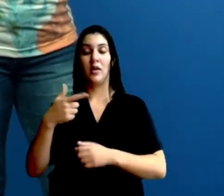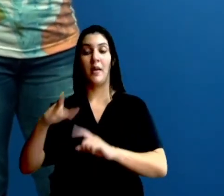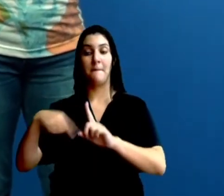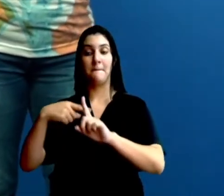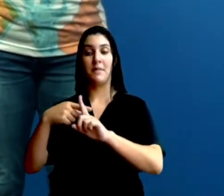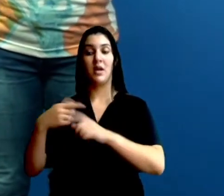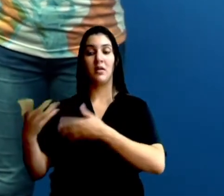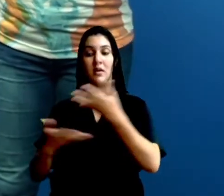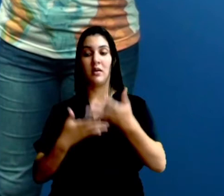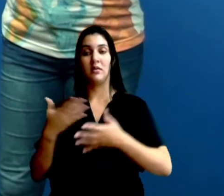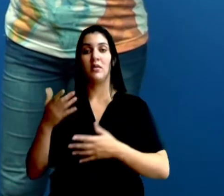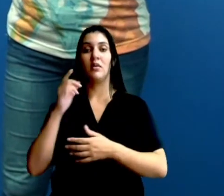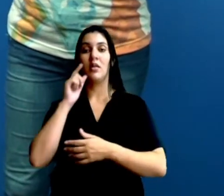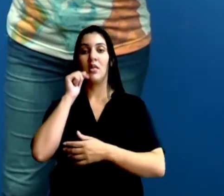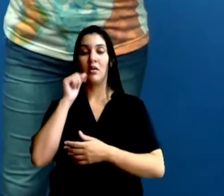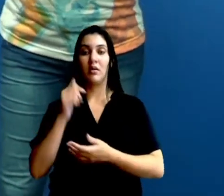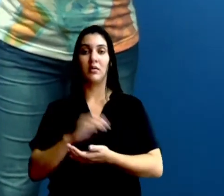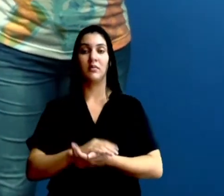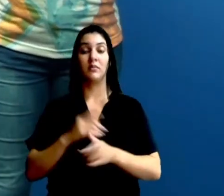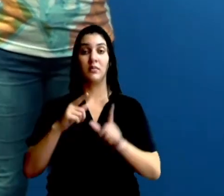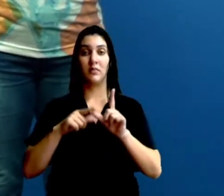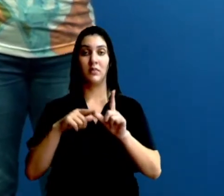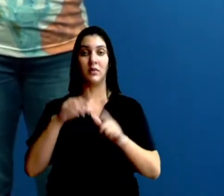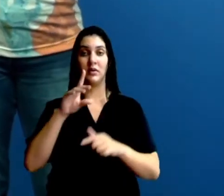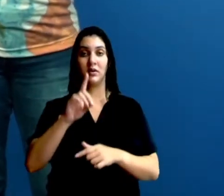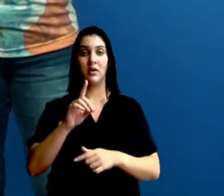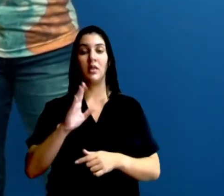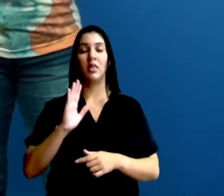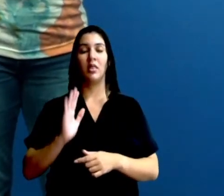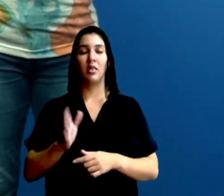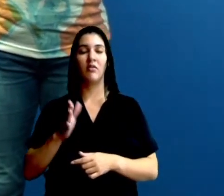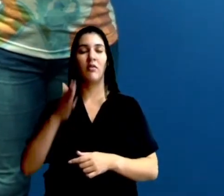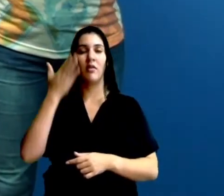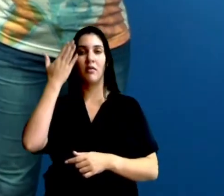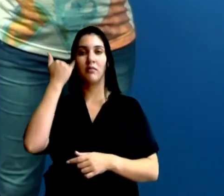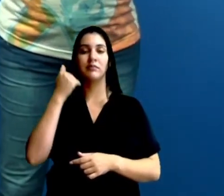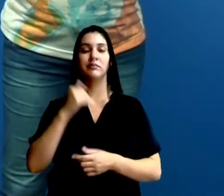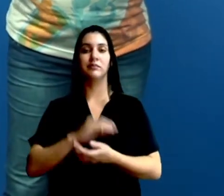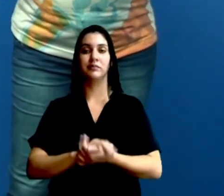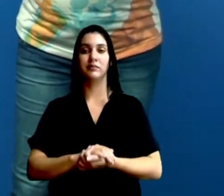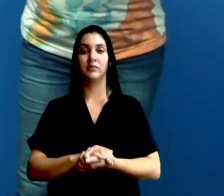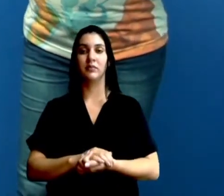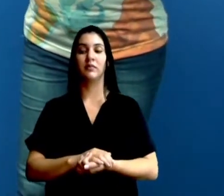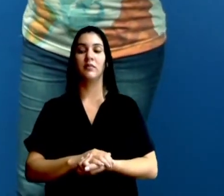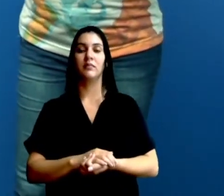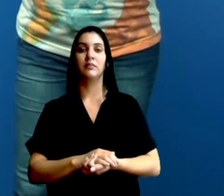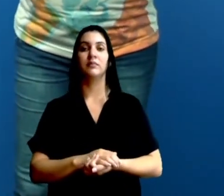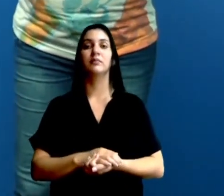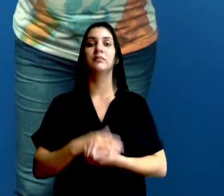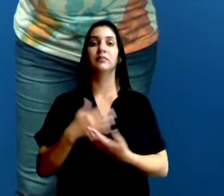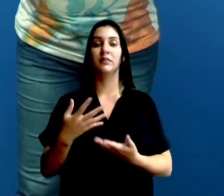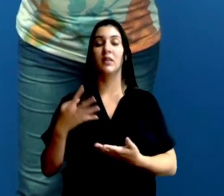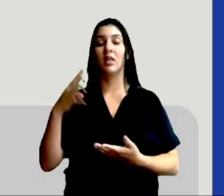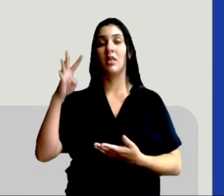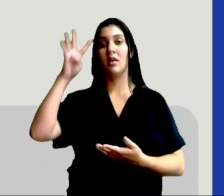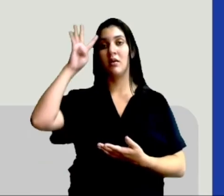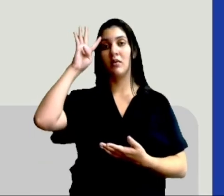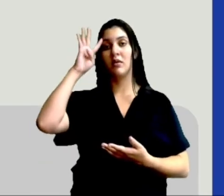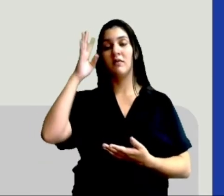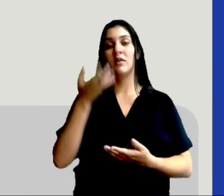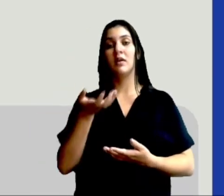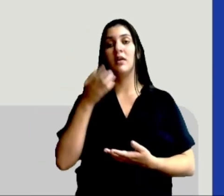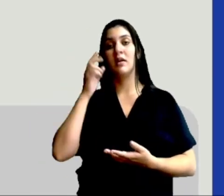à quantidade de salgados. Vamos para a letra D? Deu para compreender? Então, vamos lá. Na quarta-feira, ele